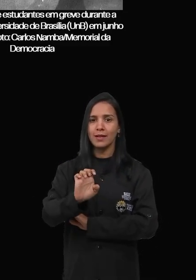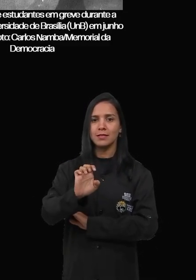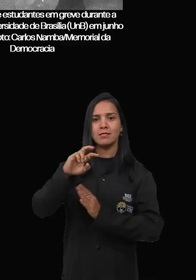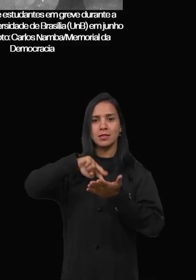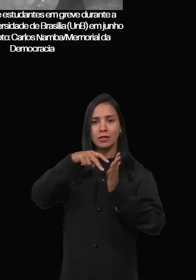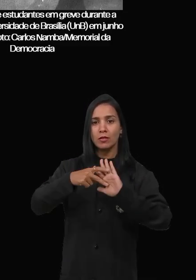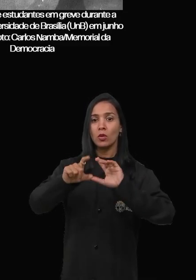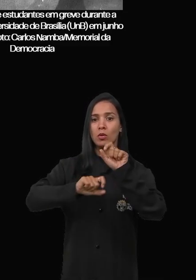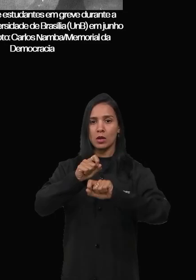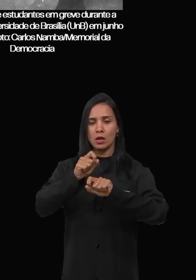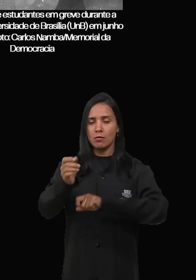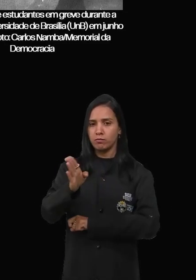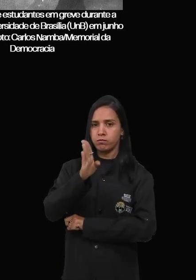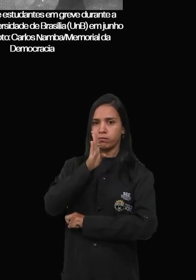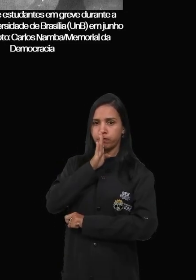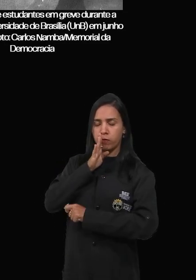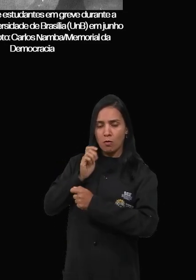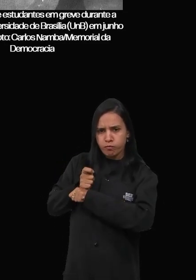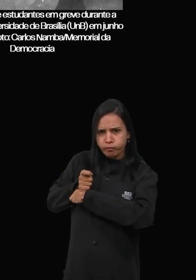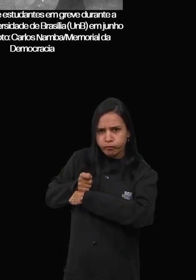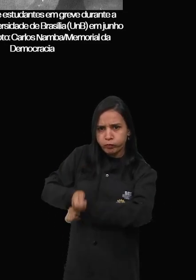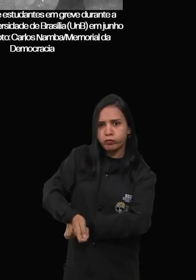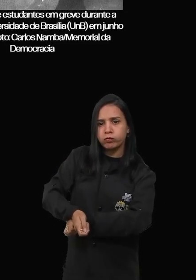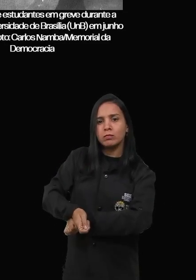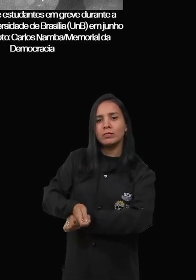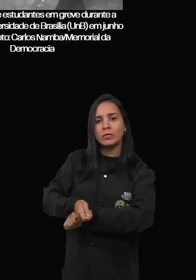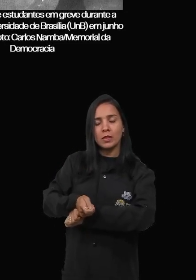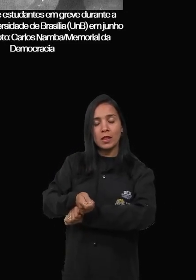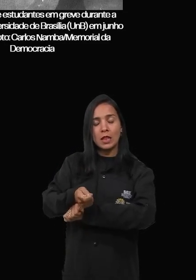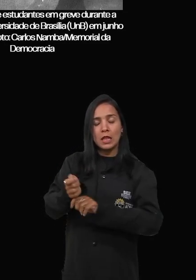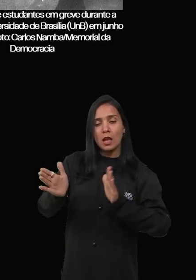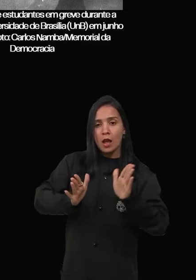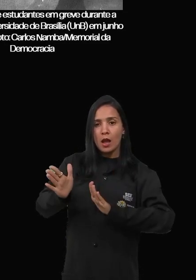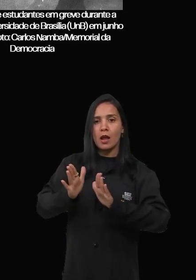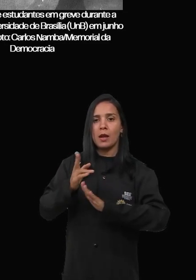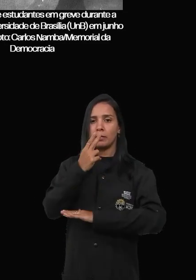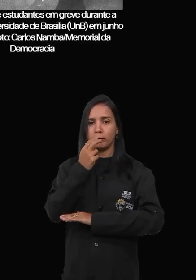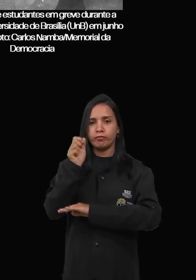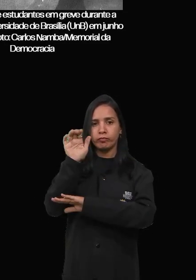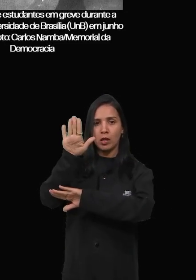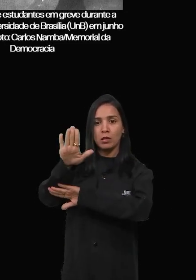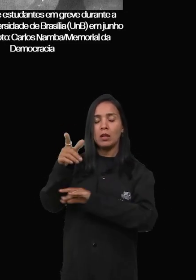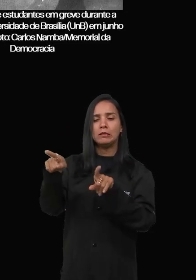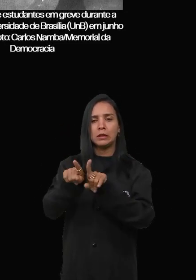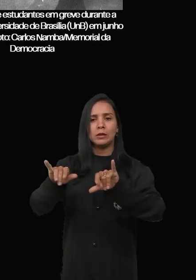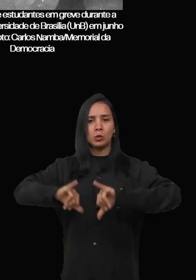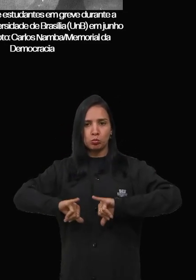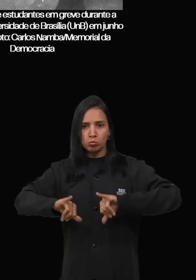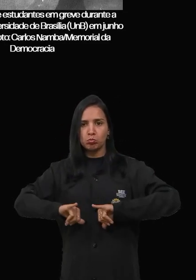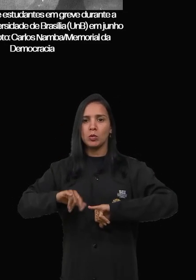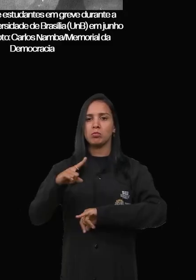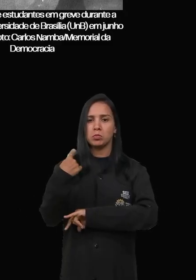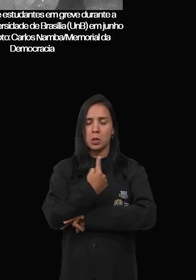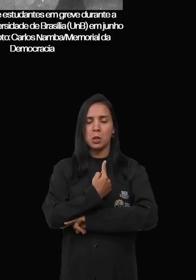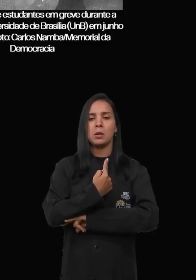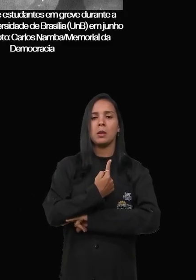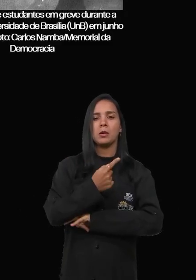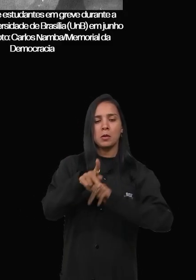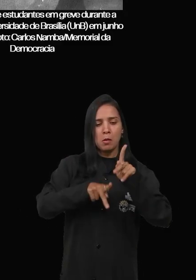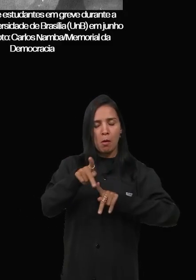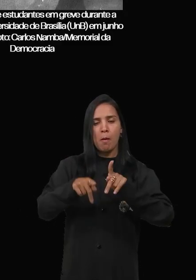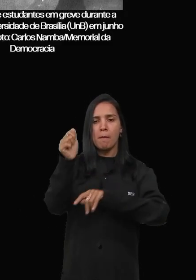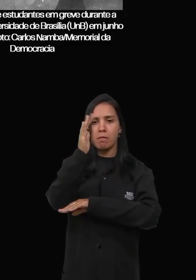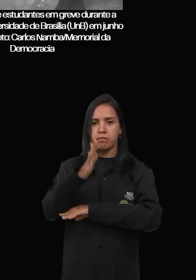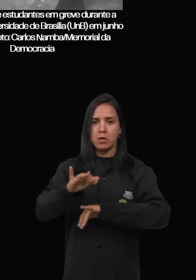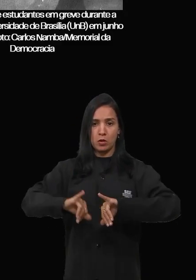silêncio imposto, né, pela ditadura e o sofrimento vivido. E você vai conseguir entender um pouco mais ouvindo a